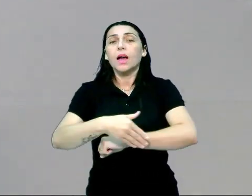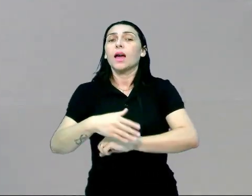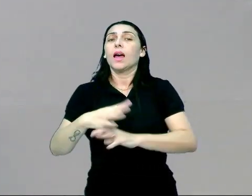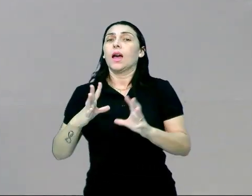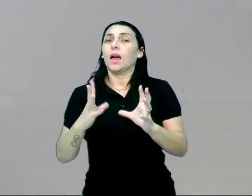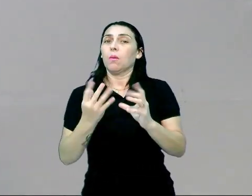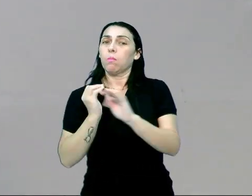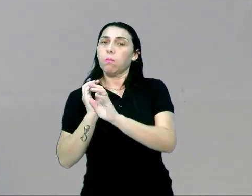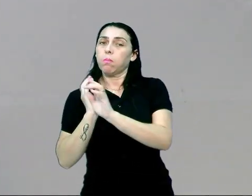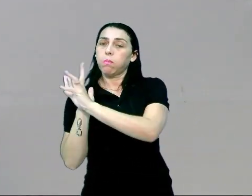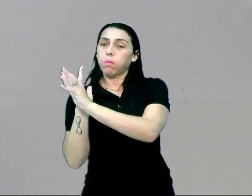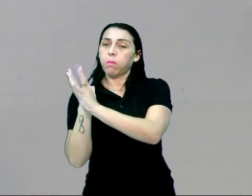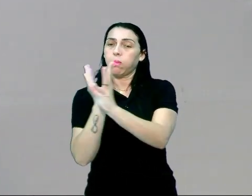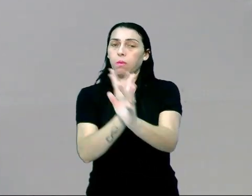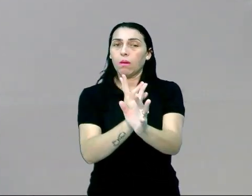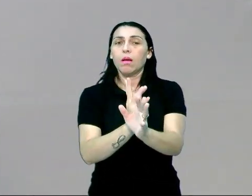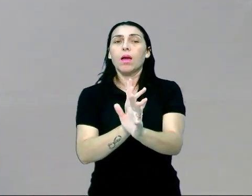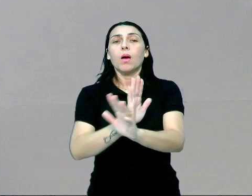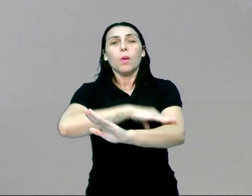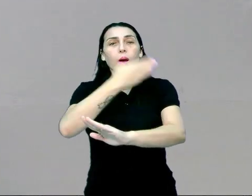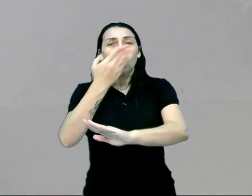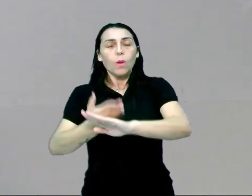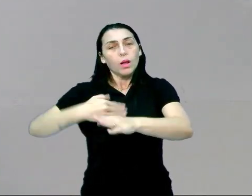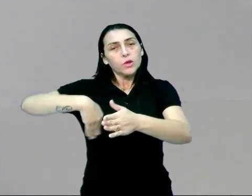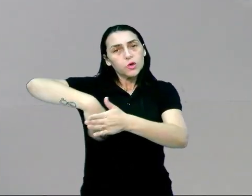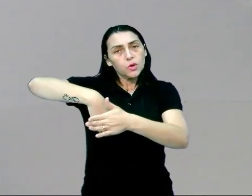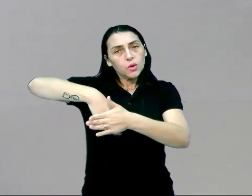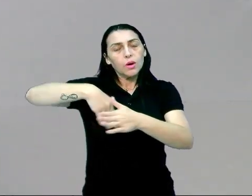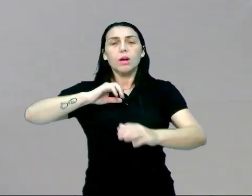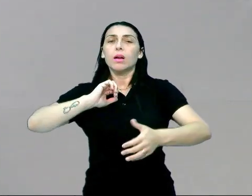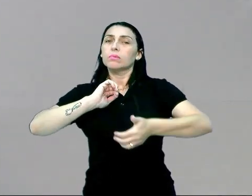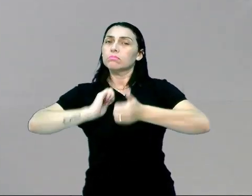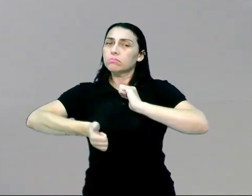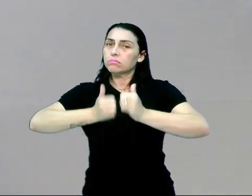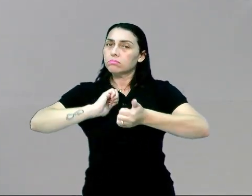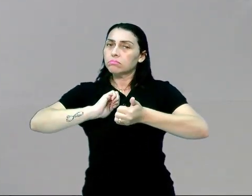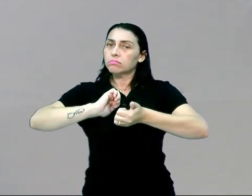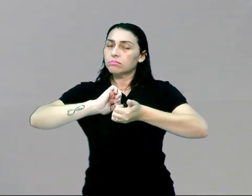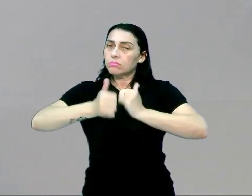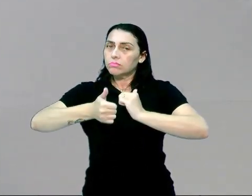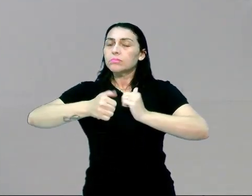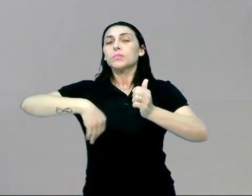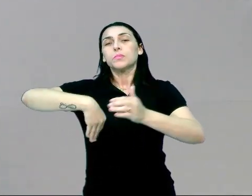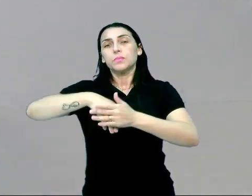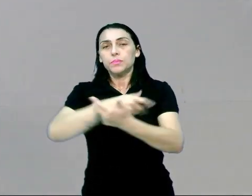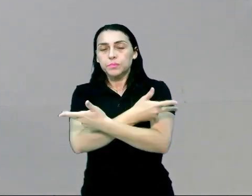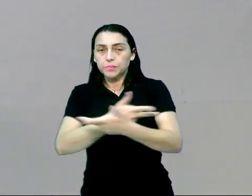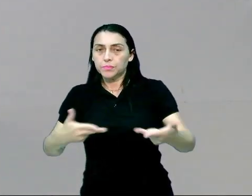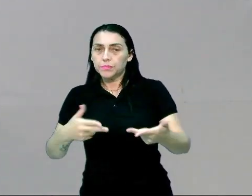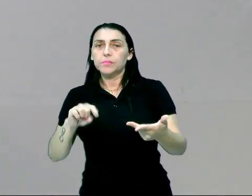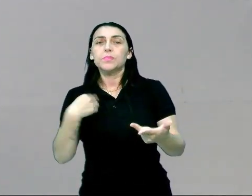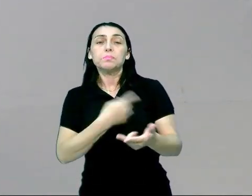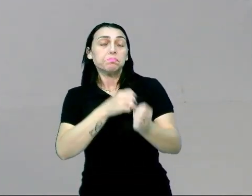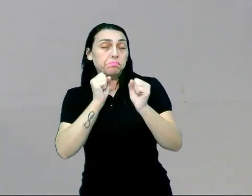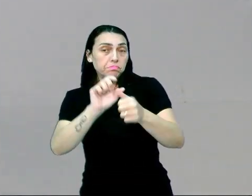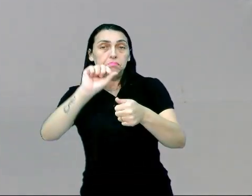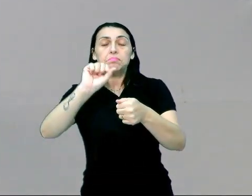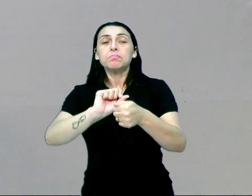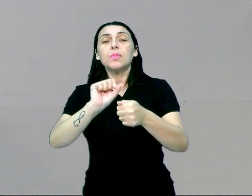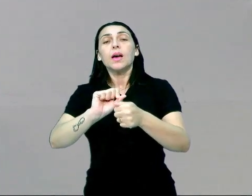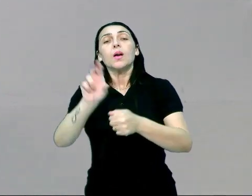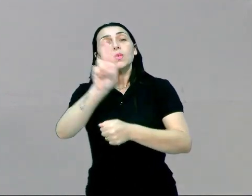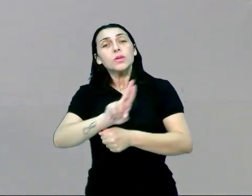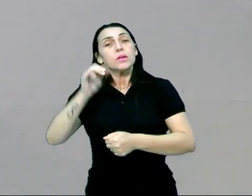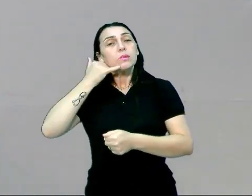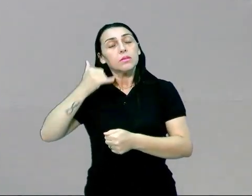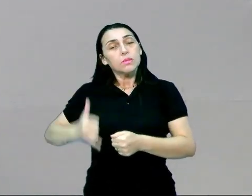aglomeração e estar, por exemplo, numa quadra jogando a dinâmica do jogar, conhecer alguns aspectos do jogo, a gente pode fazer isso utilizando